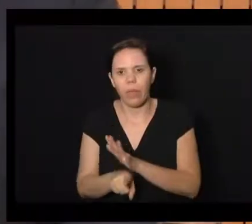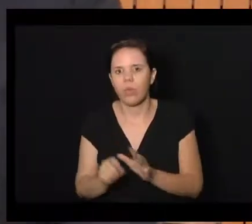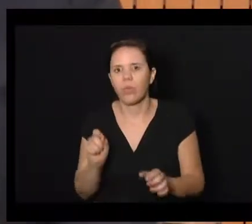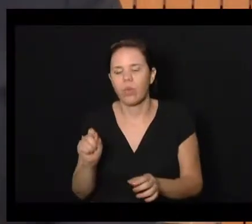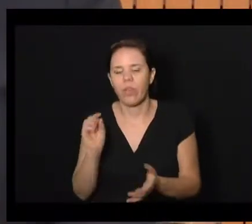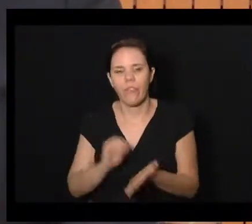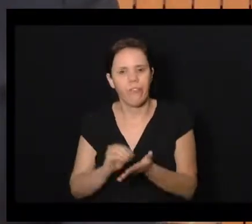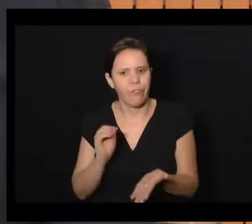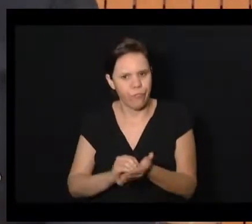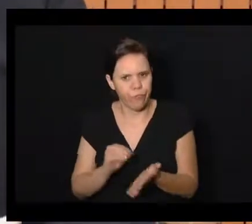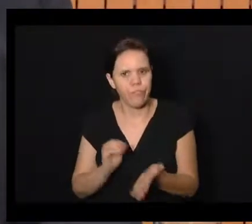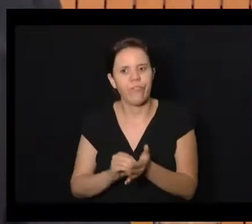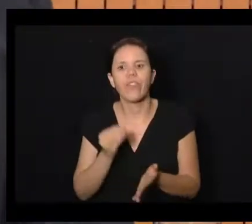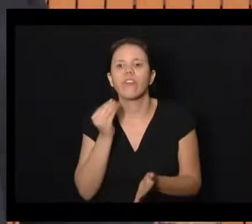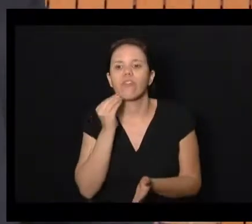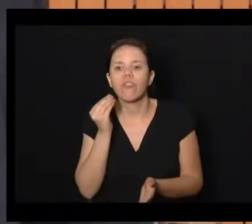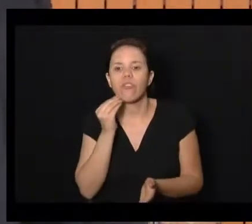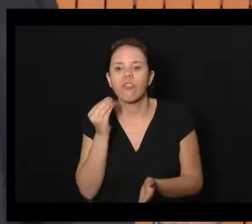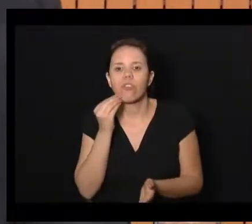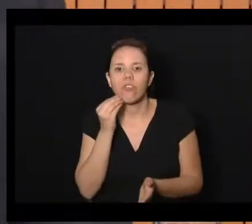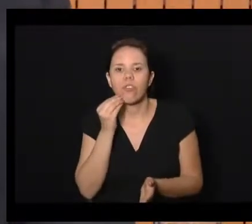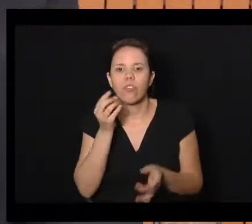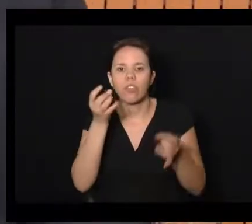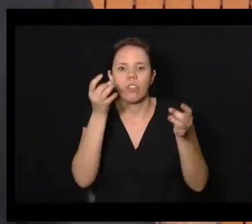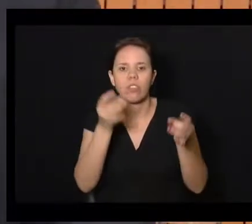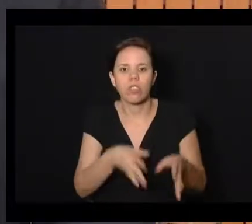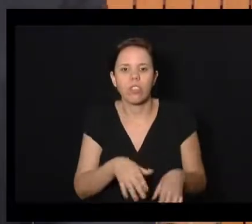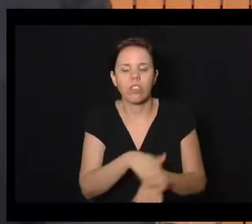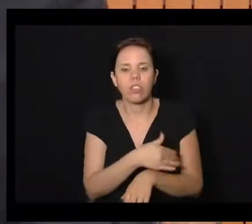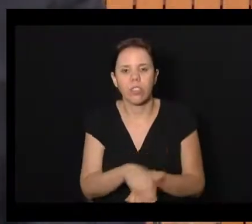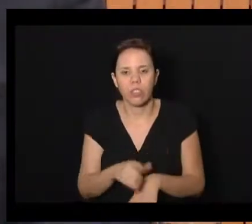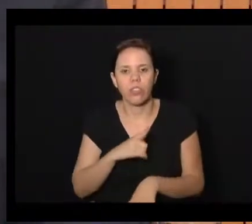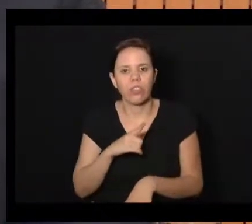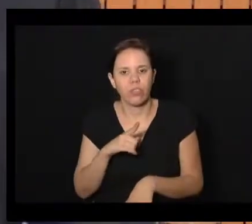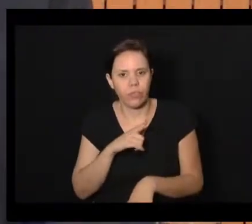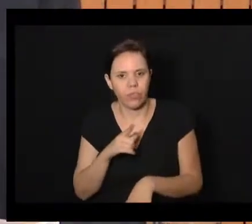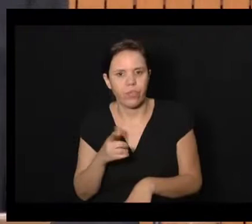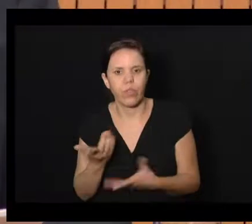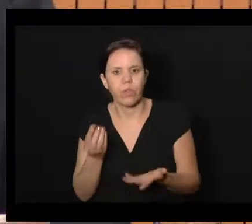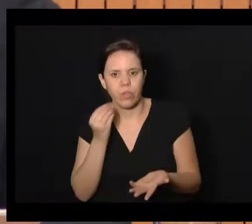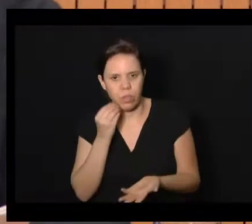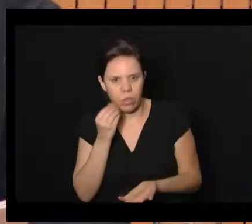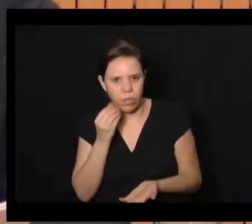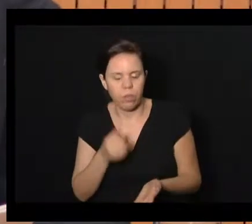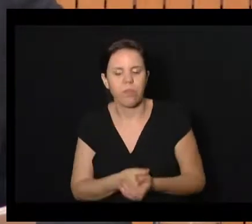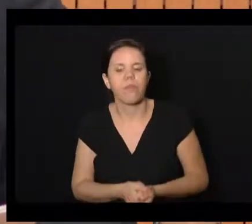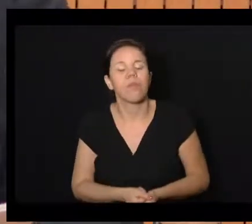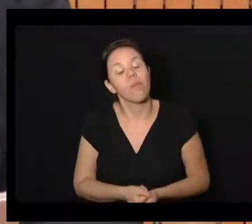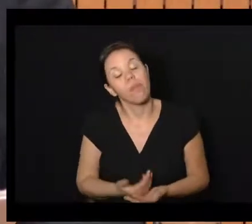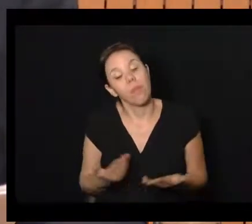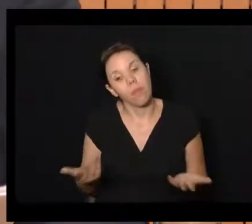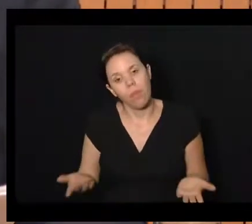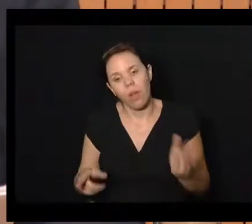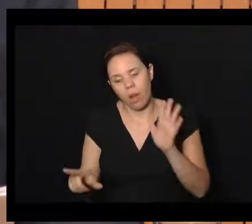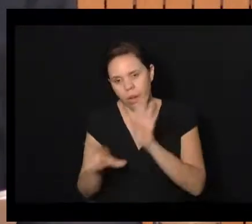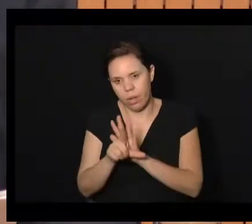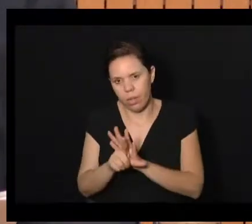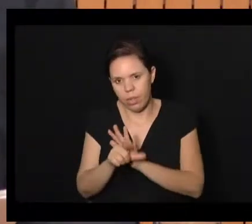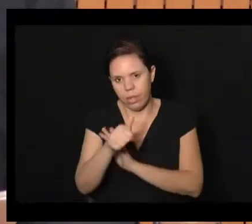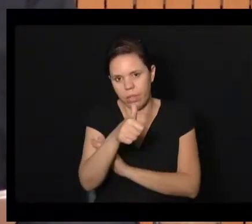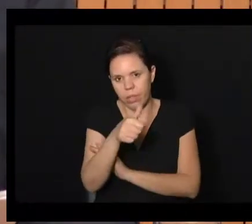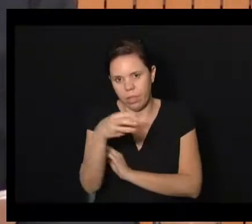de oportunidade o que elas não saem da rua que tiver oportunidade eu tô vendo aqui lincon que a lei 13